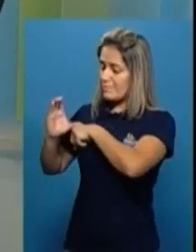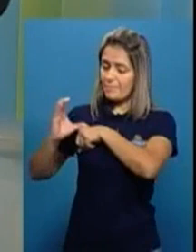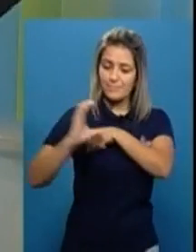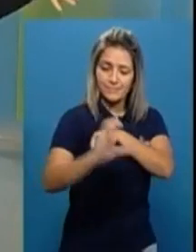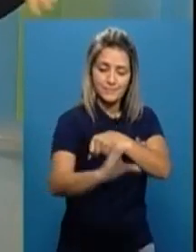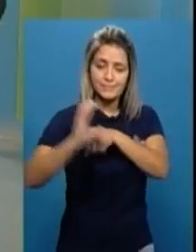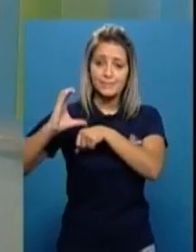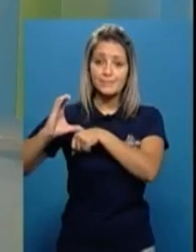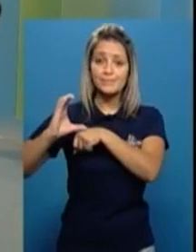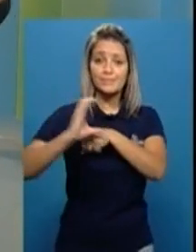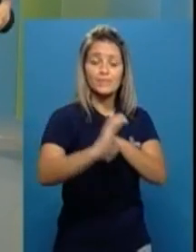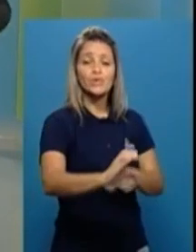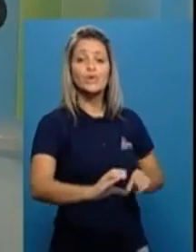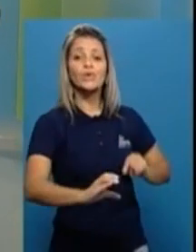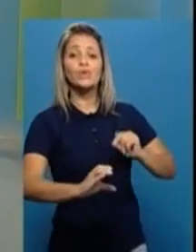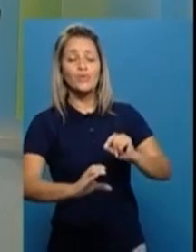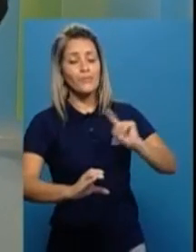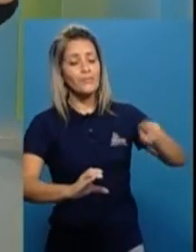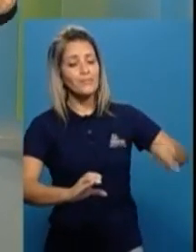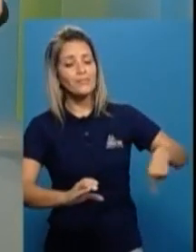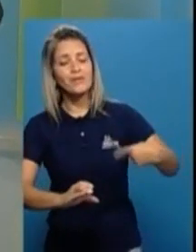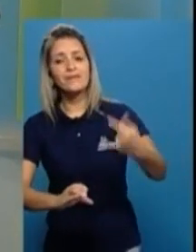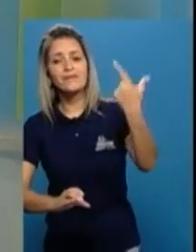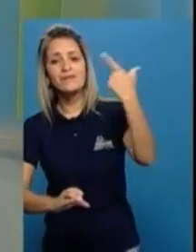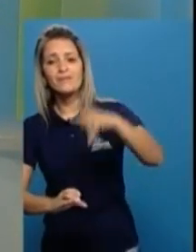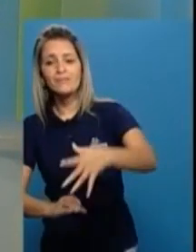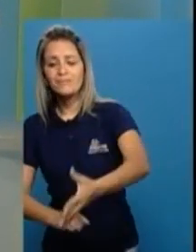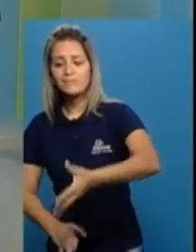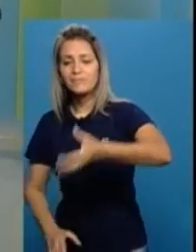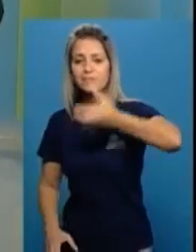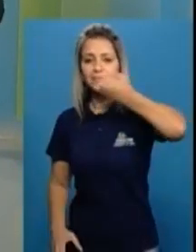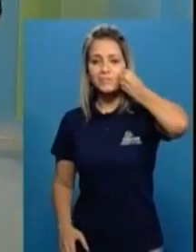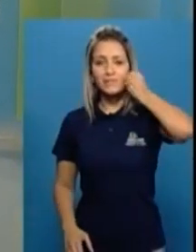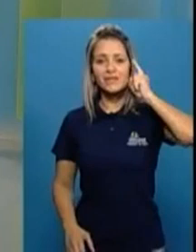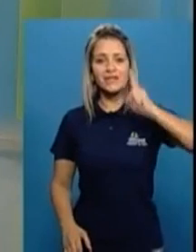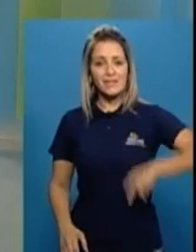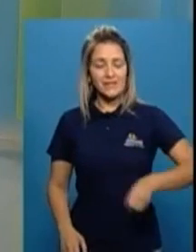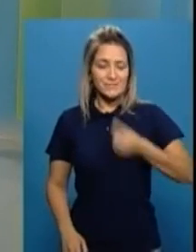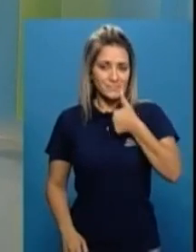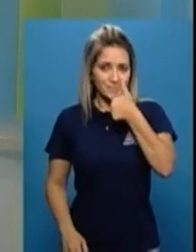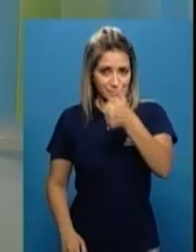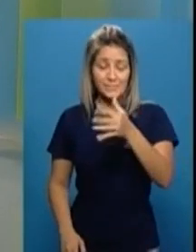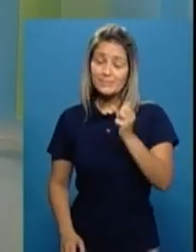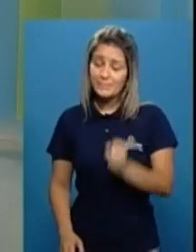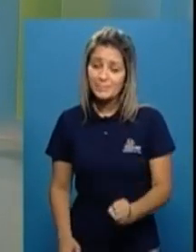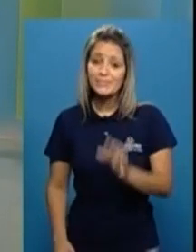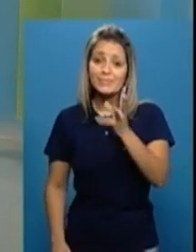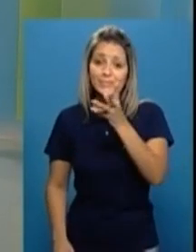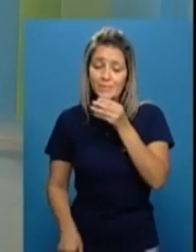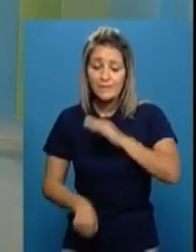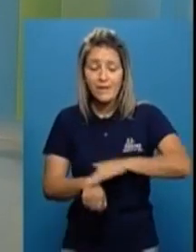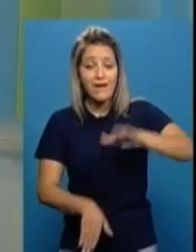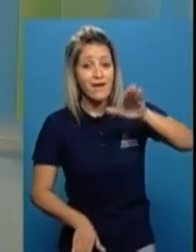um grande tempo até que ele comece, né, que a instalação comece a se tornar vantajosa.